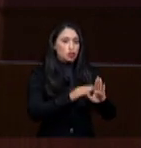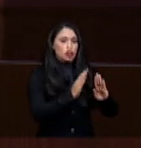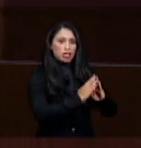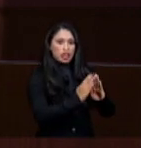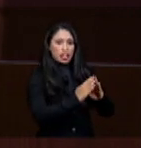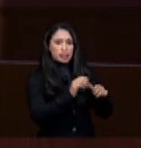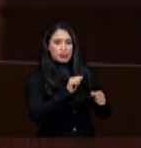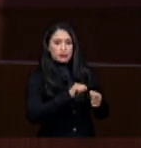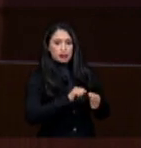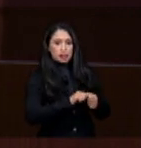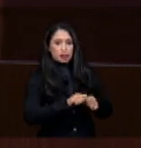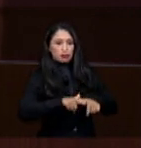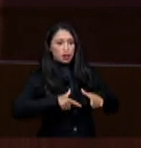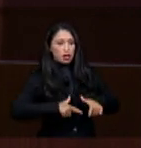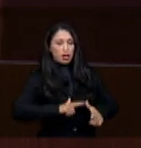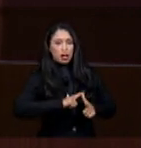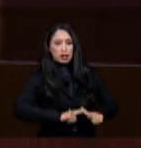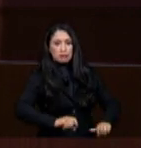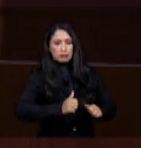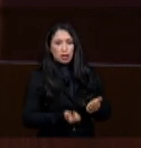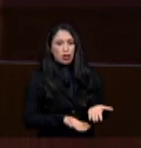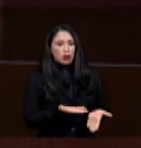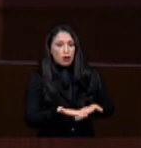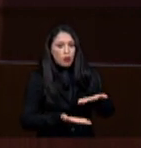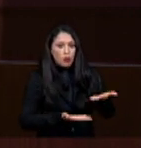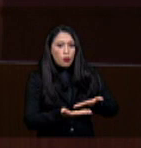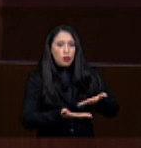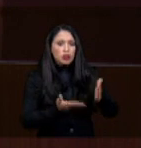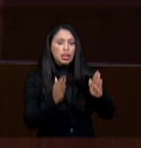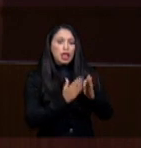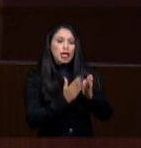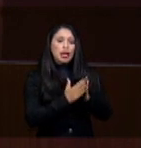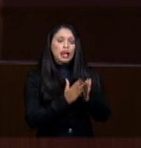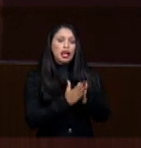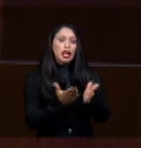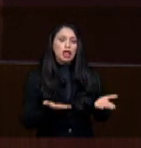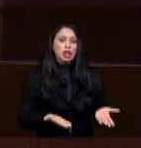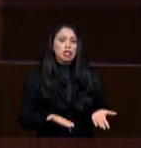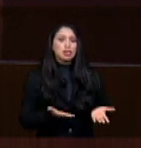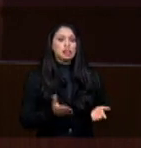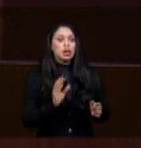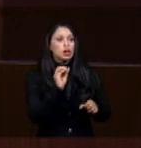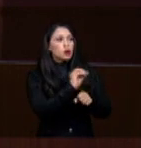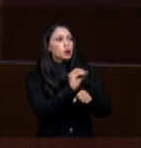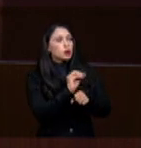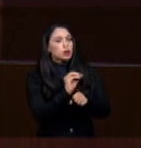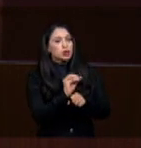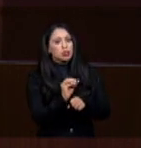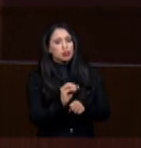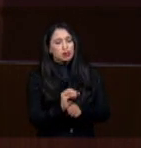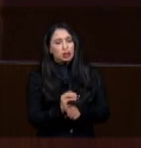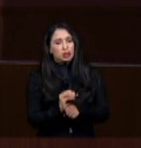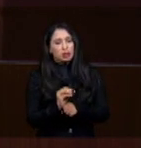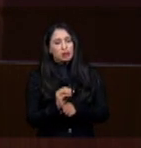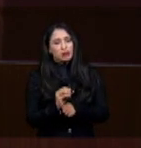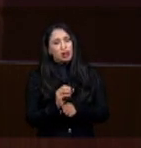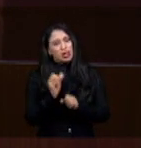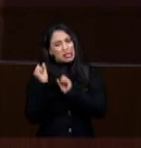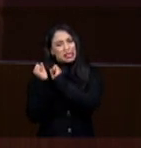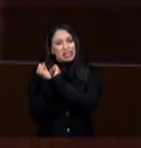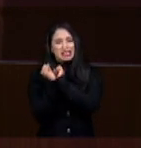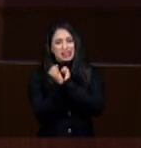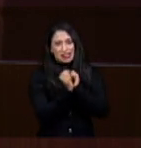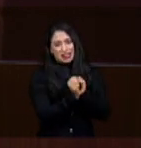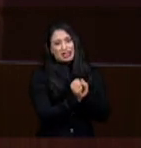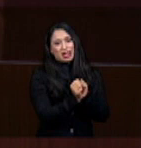e afazeres domésticos e de cuidados com pessoas como amas não vou me estender aqui